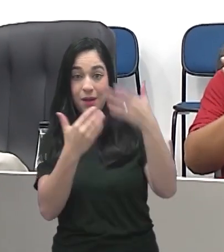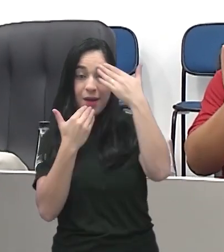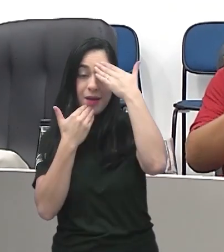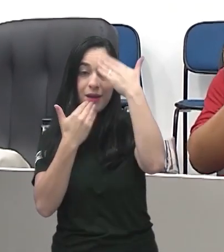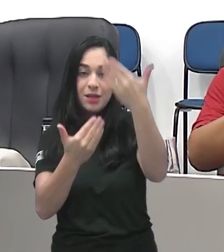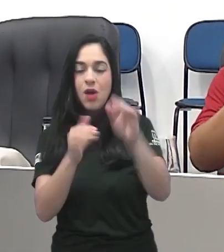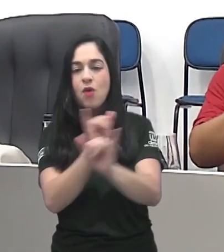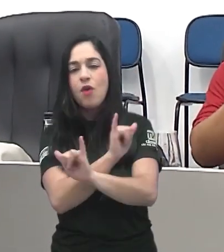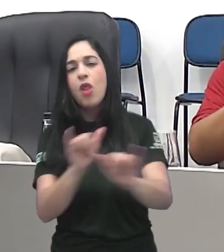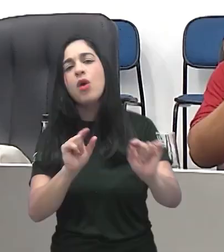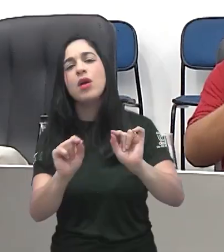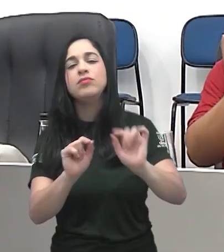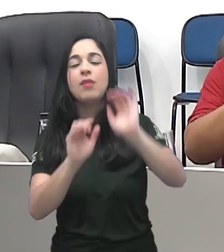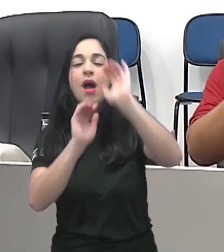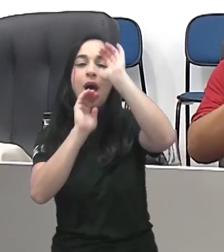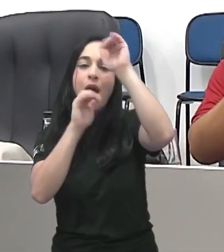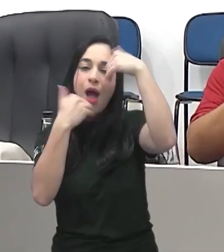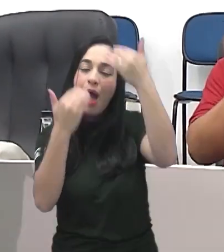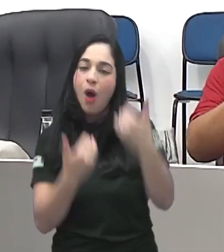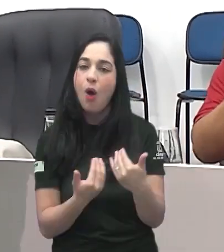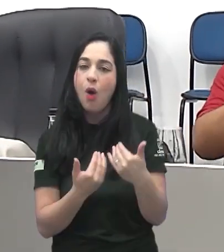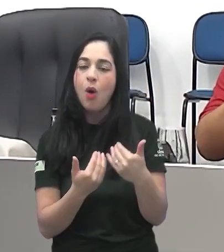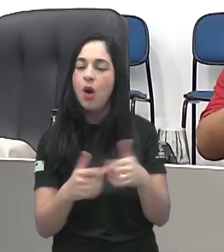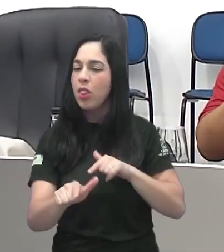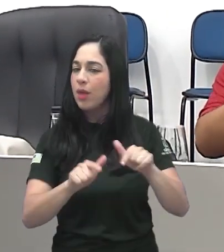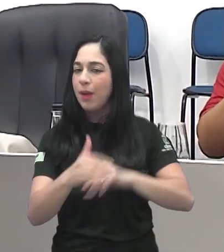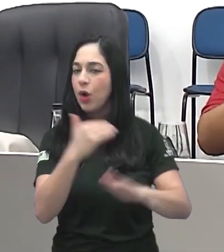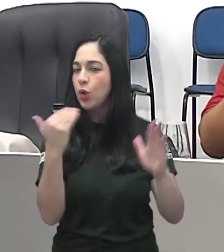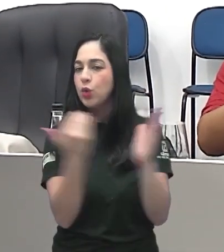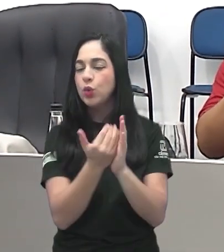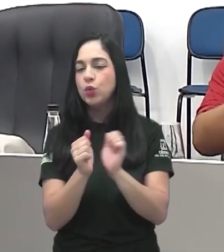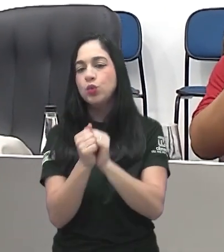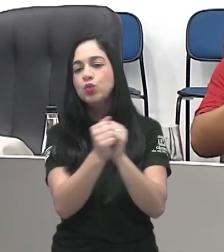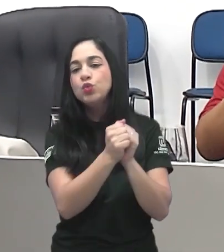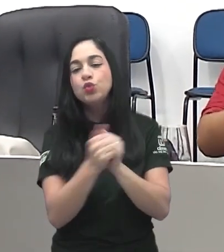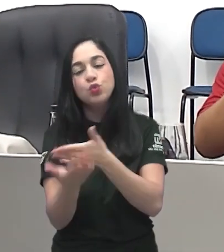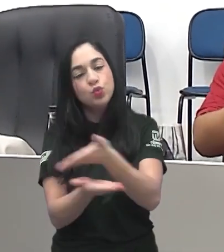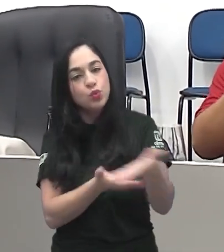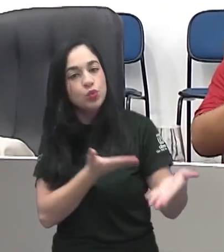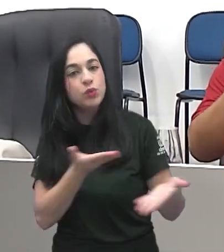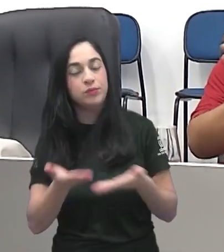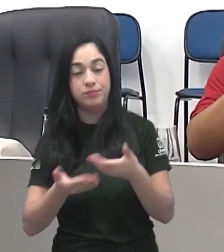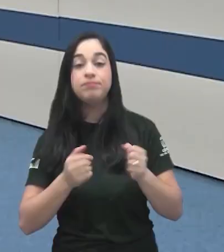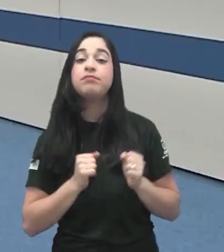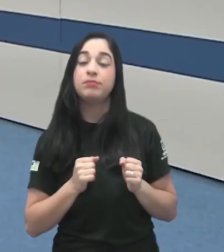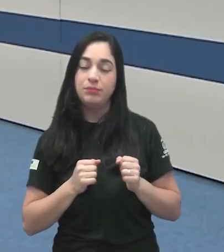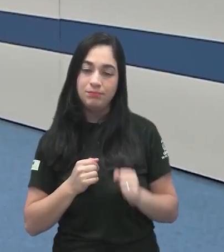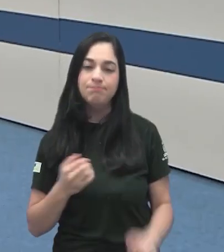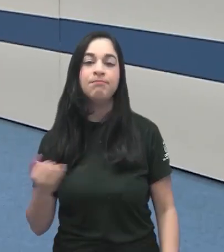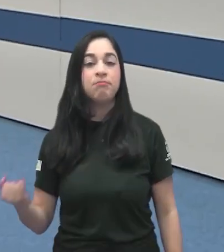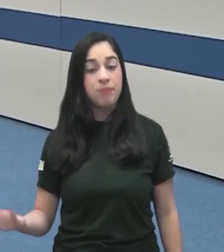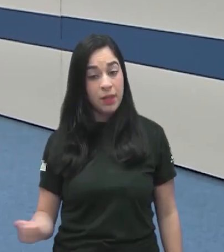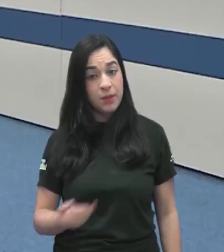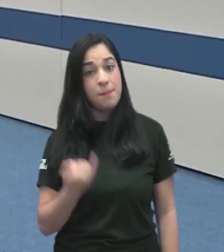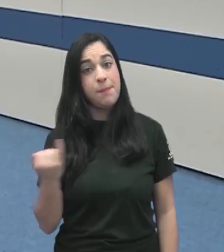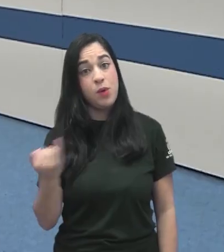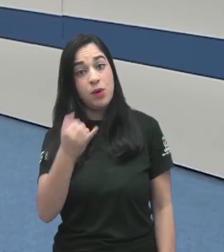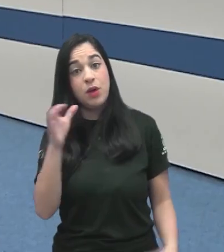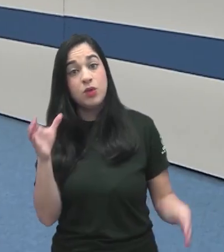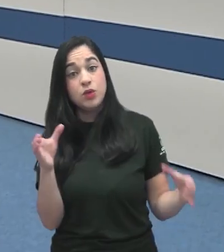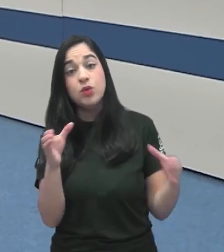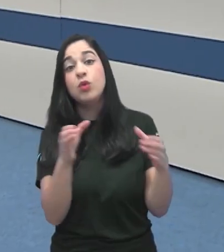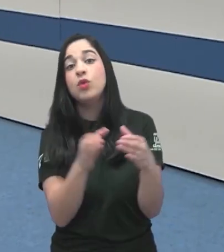ele agradeceu à Câmara e ressaltou que a honraria é fruto do trabalho coletivo. É muito importante